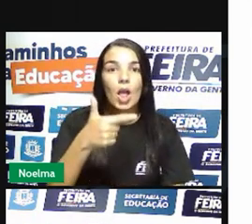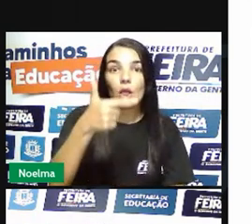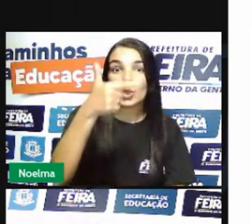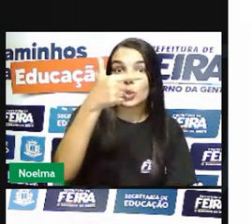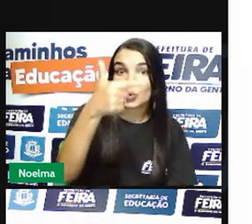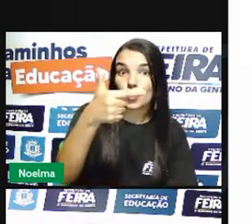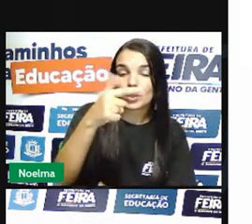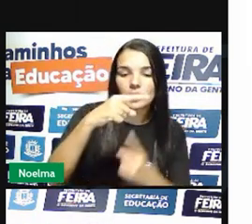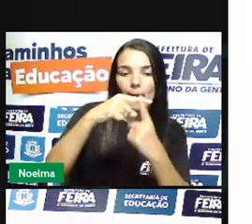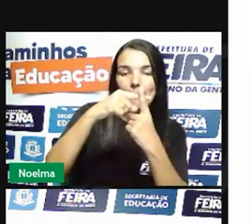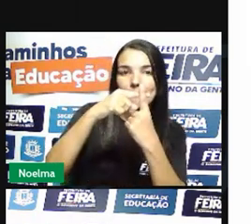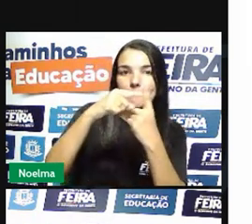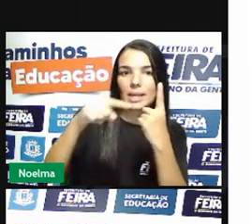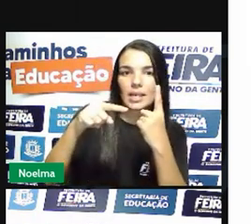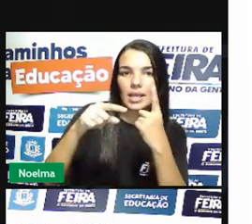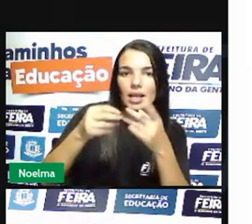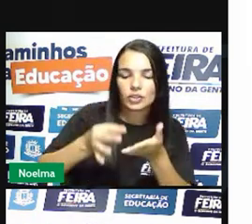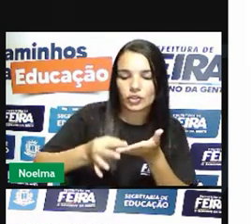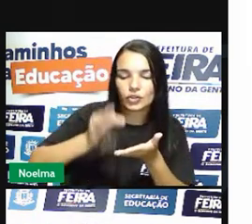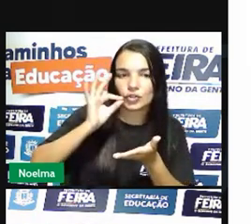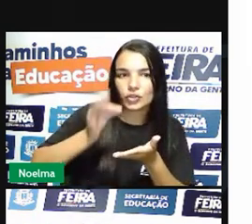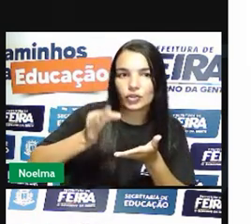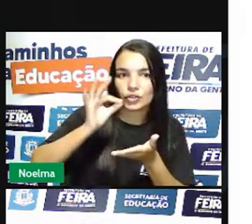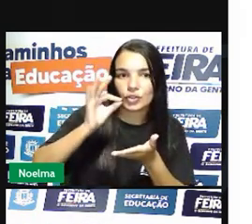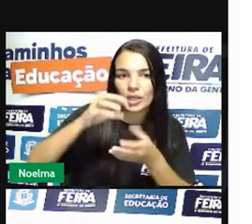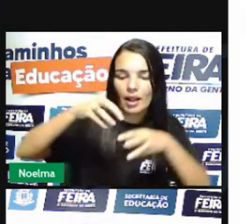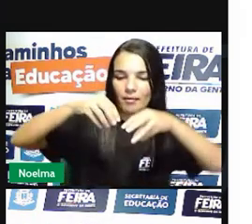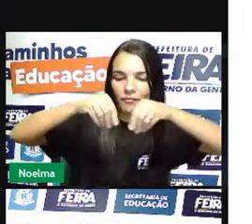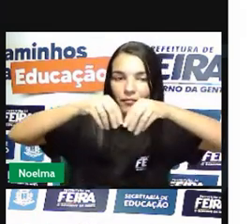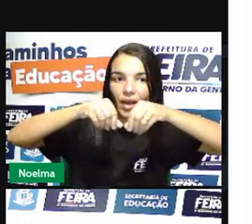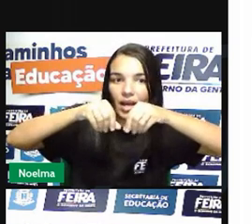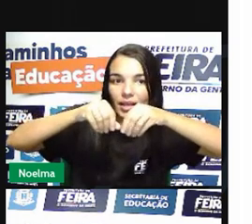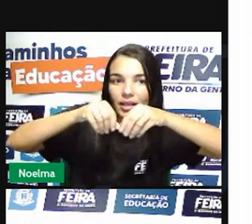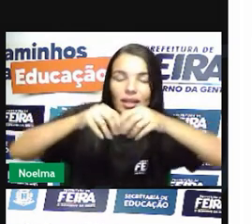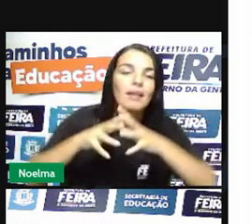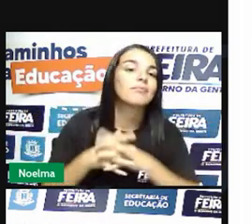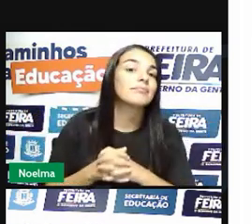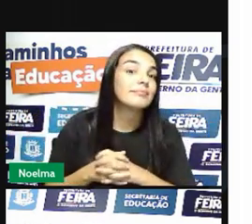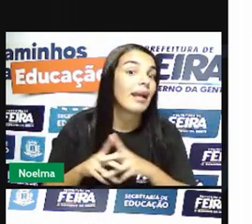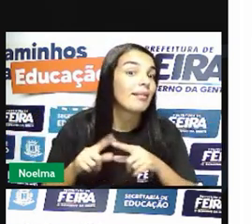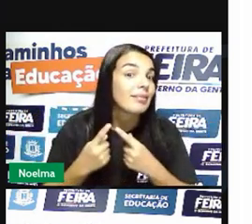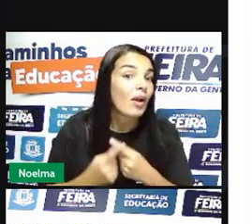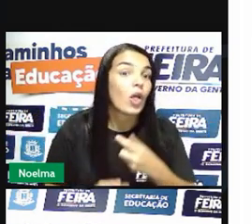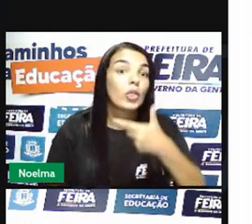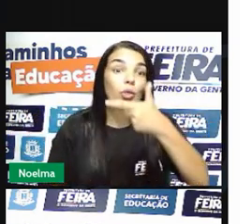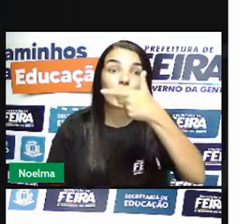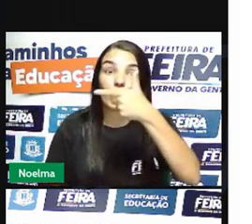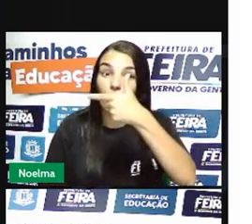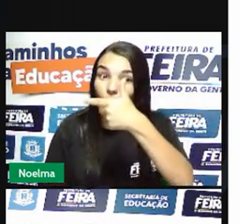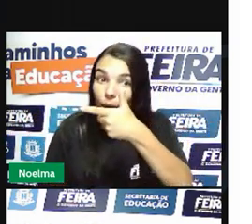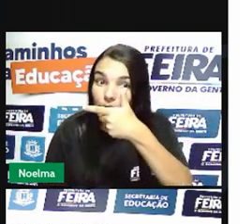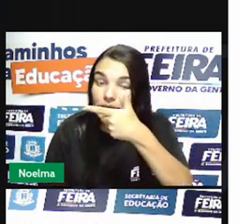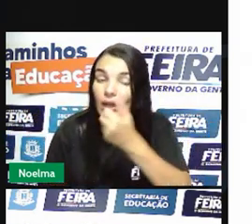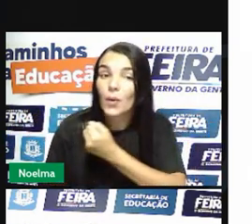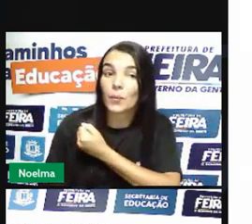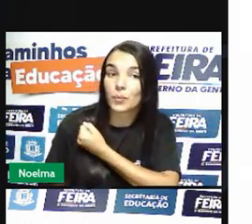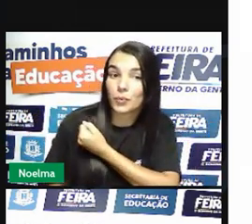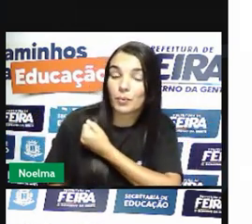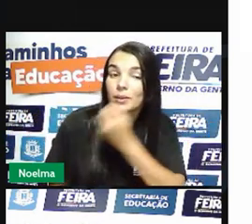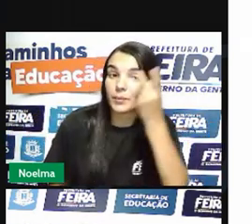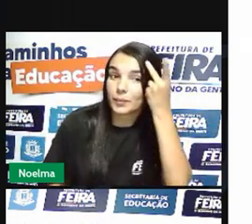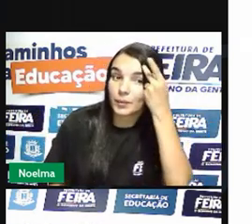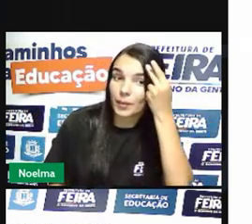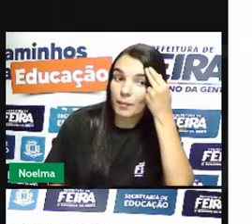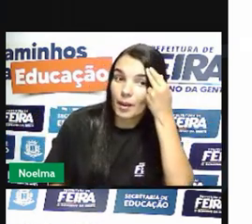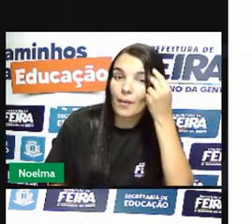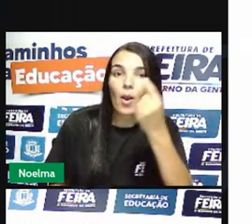2:30 e xícara de farinha de trigo são dois é um número natural um